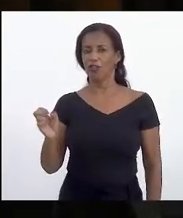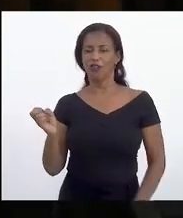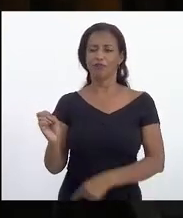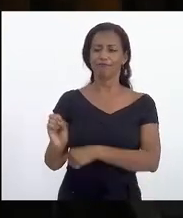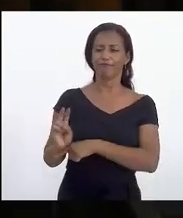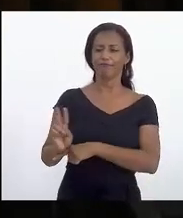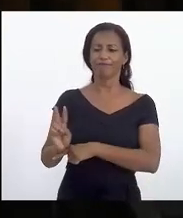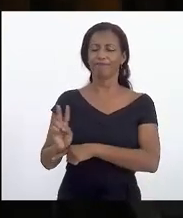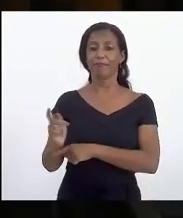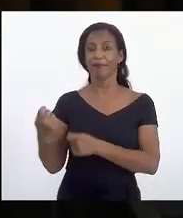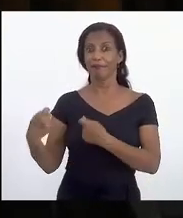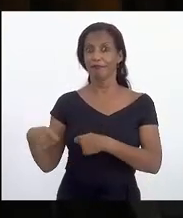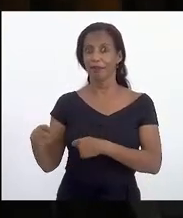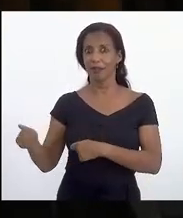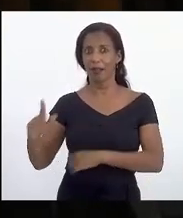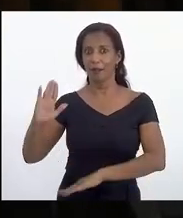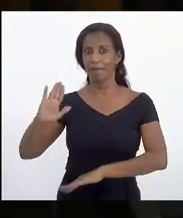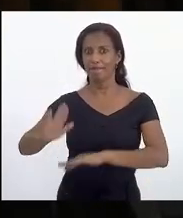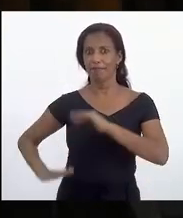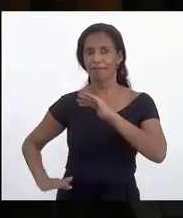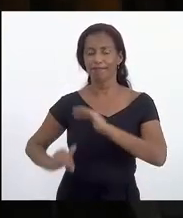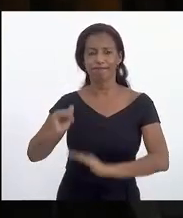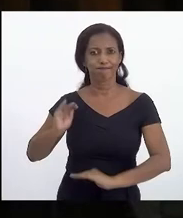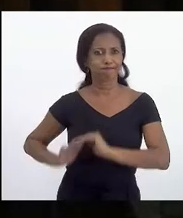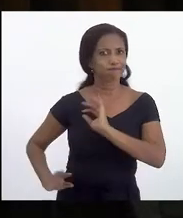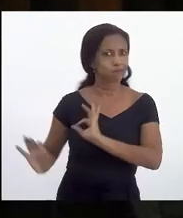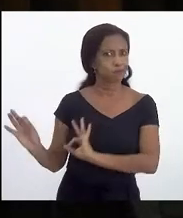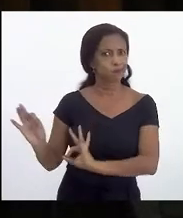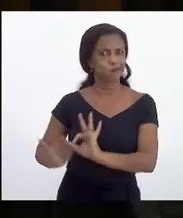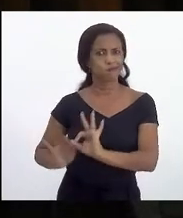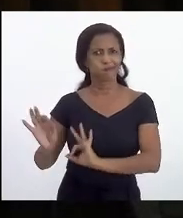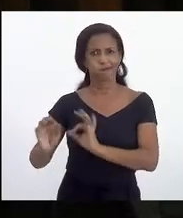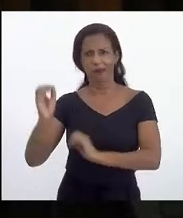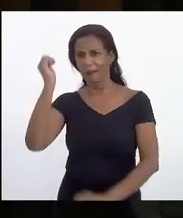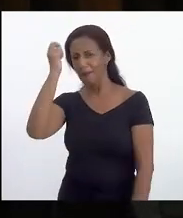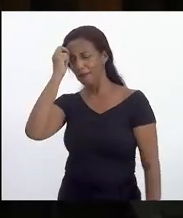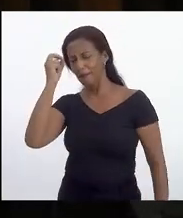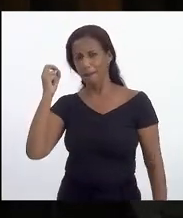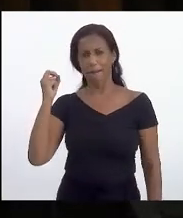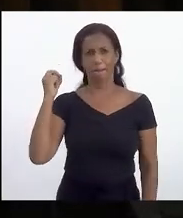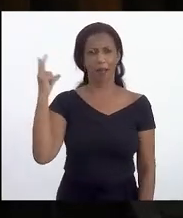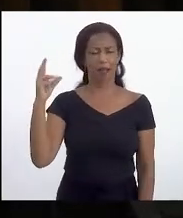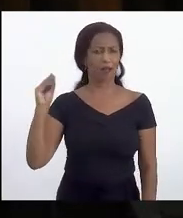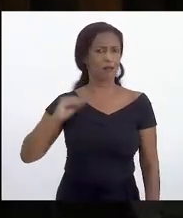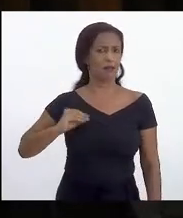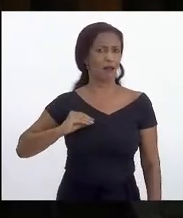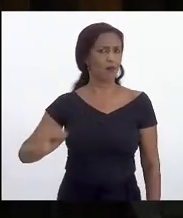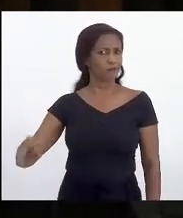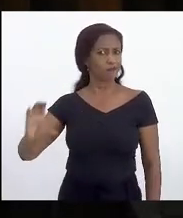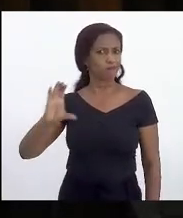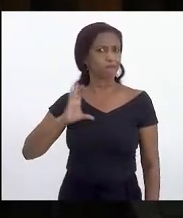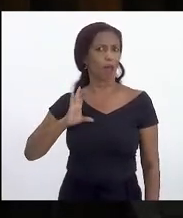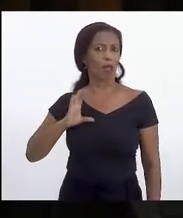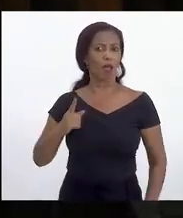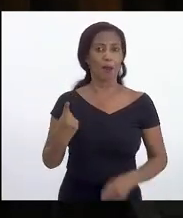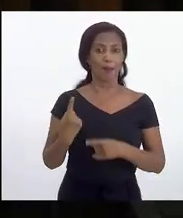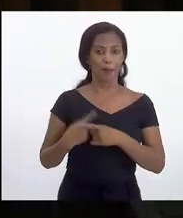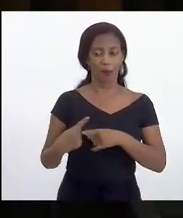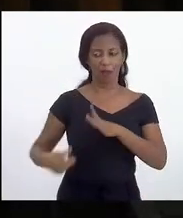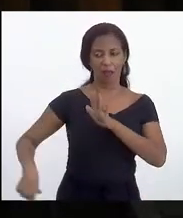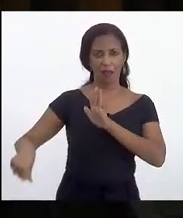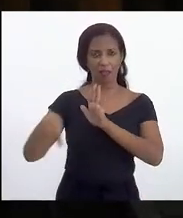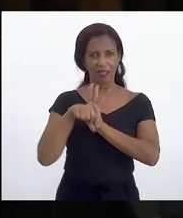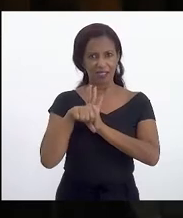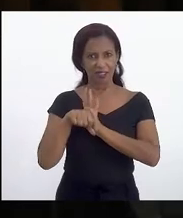precisa ser gente muito bem Papai preparada e muito bem remunerada porque a grande